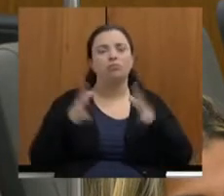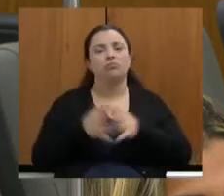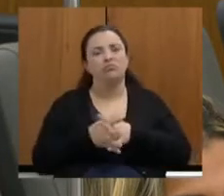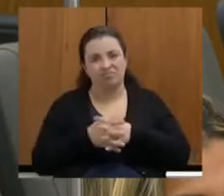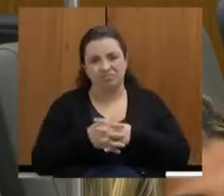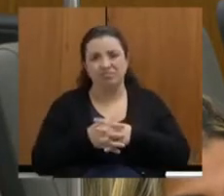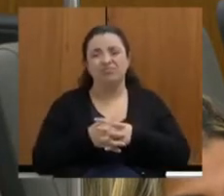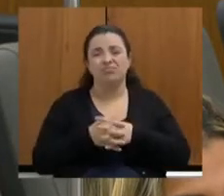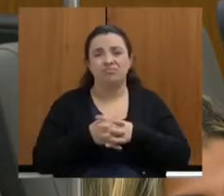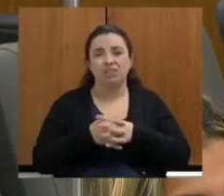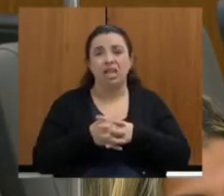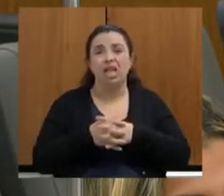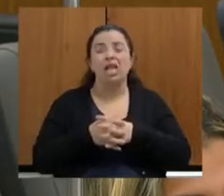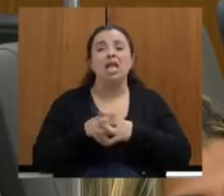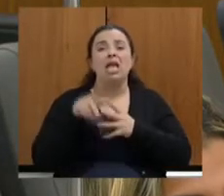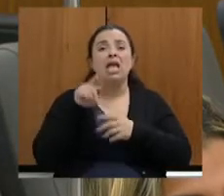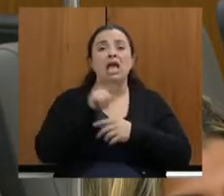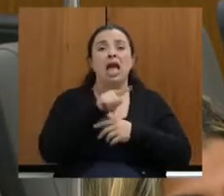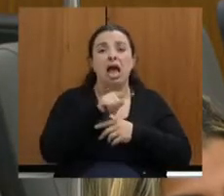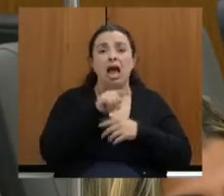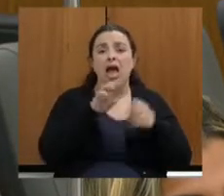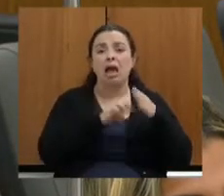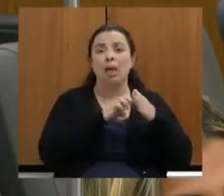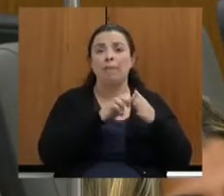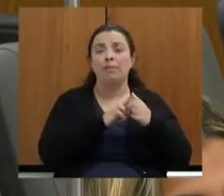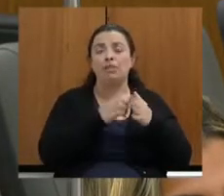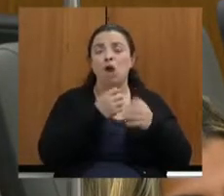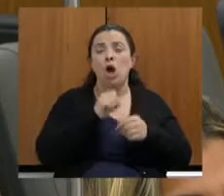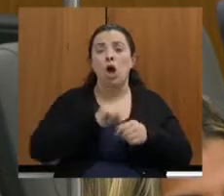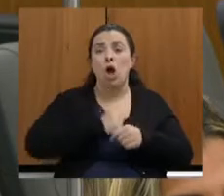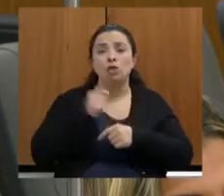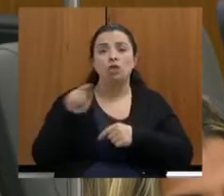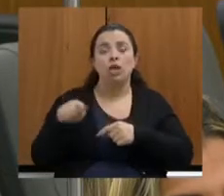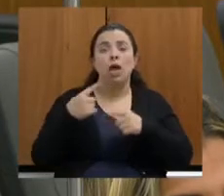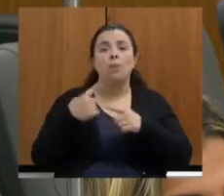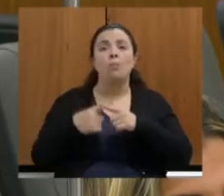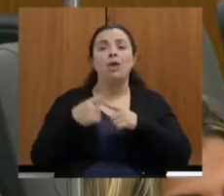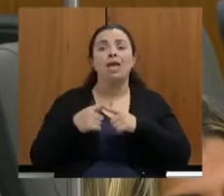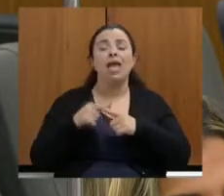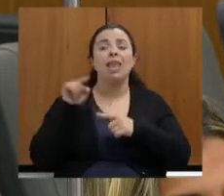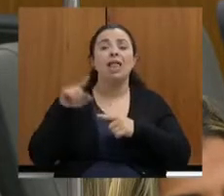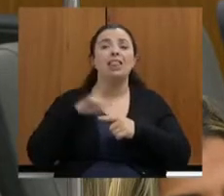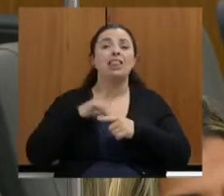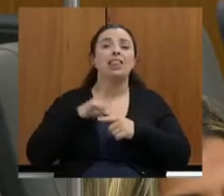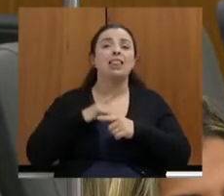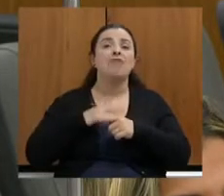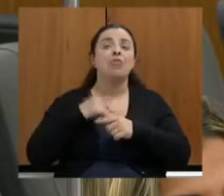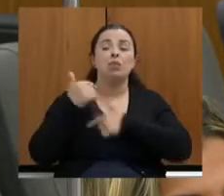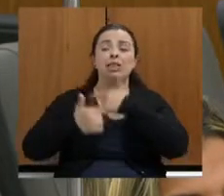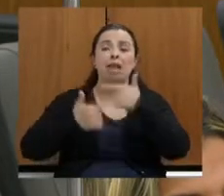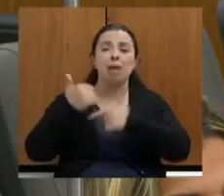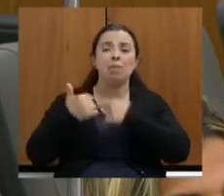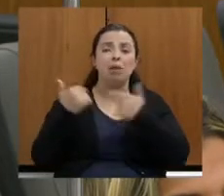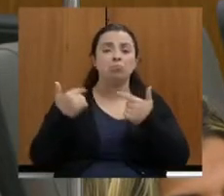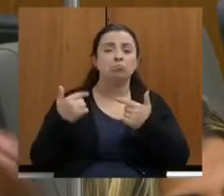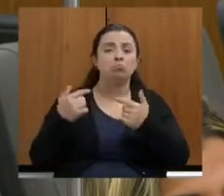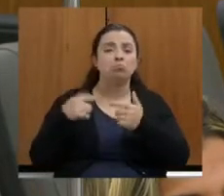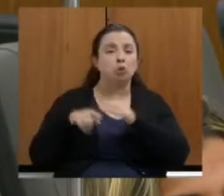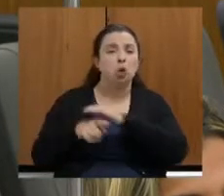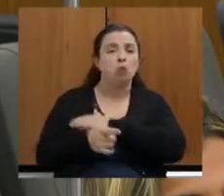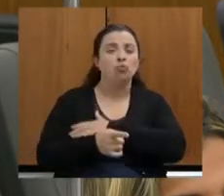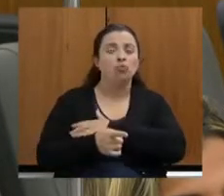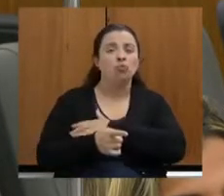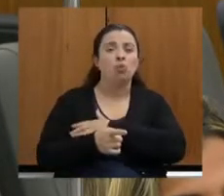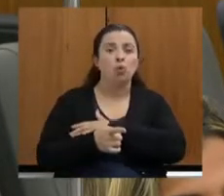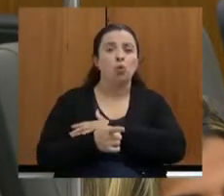odiada por quê Porque lá um trabalho muito profundo com a e das e aquilo causou uma